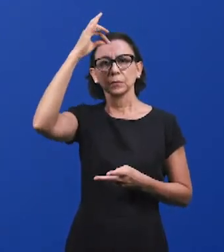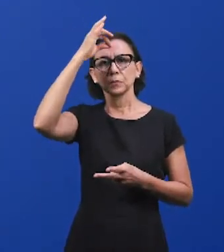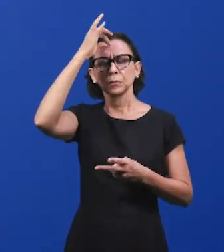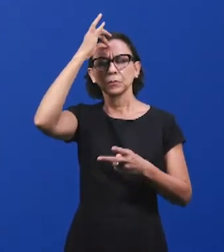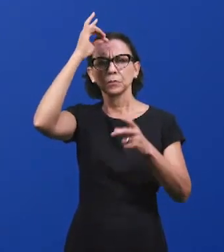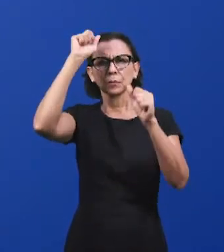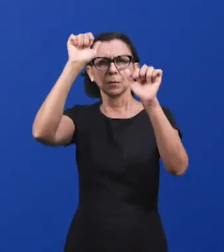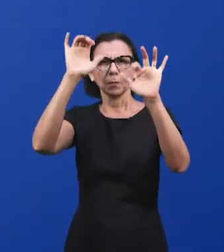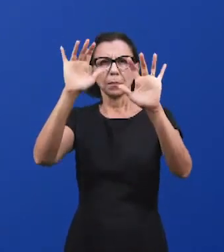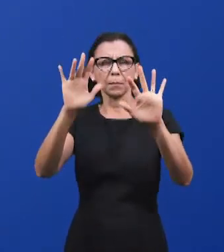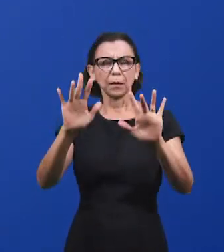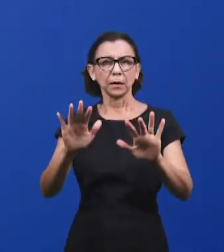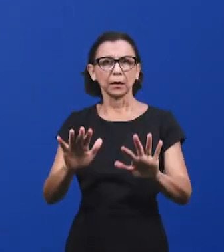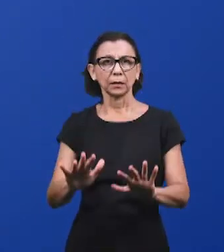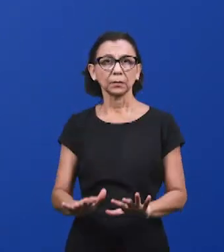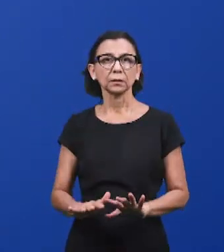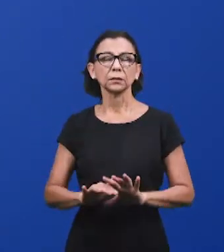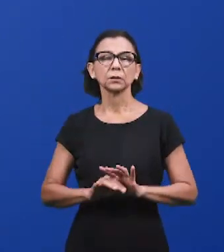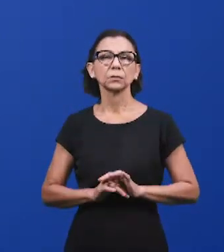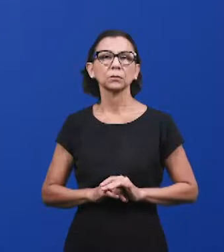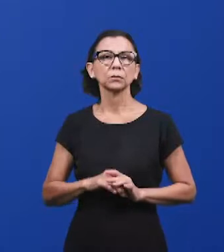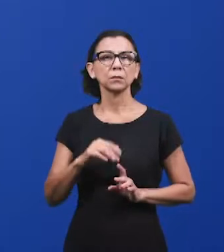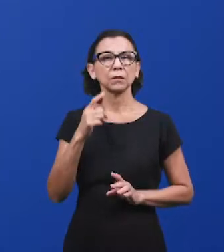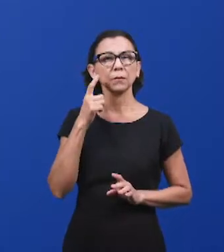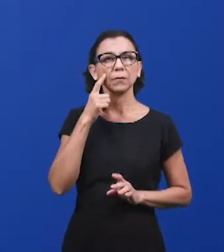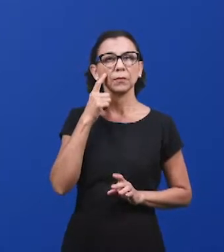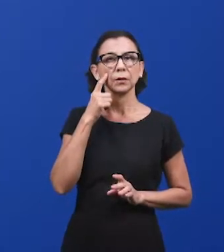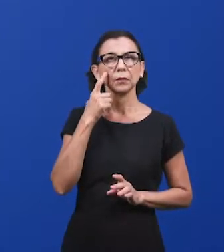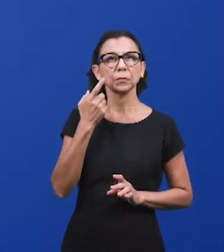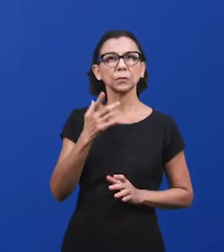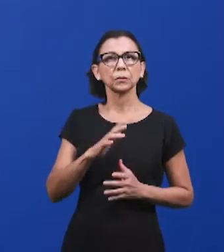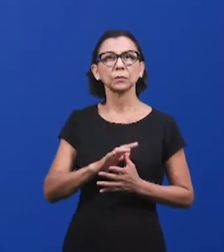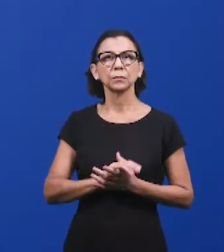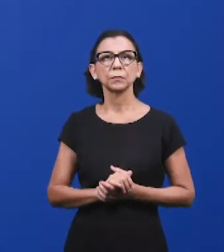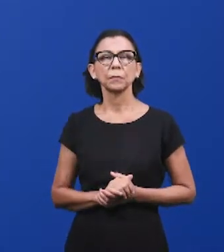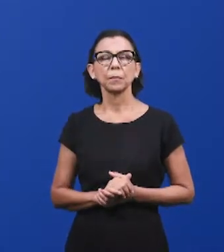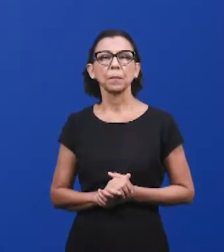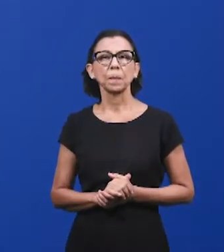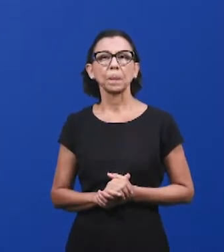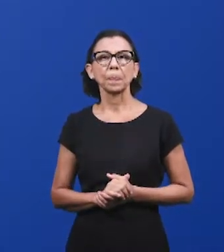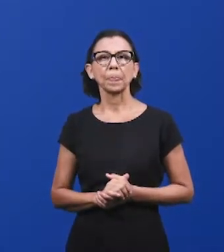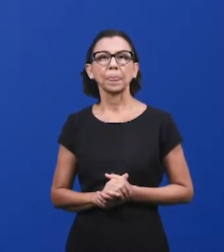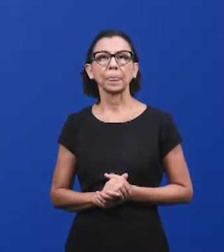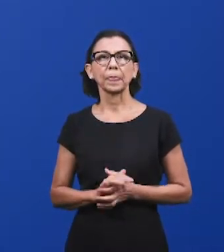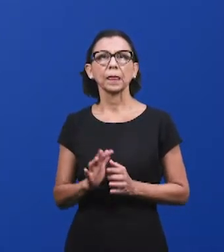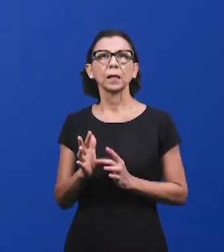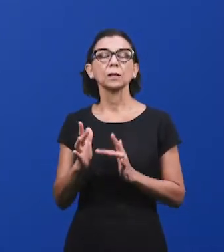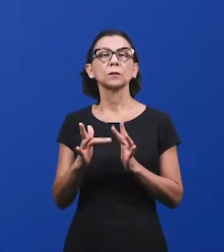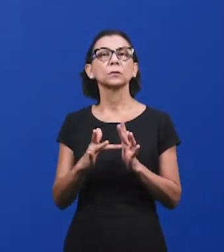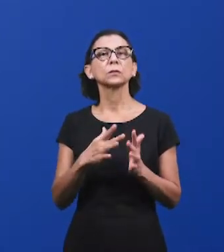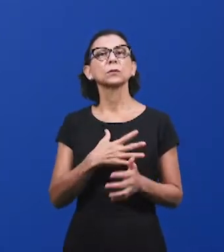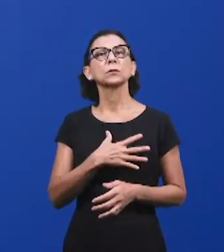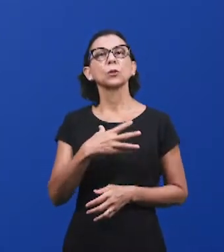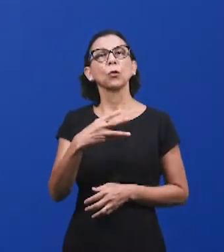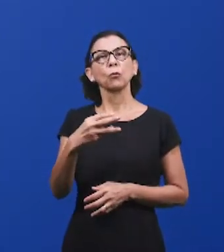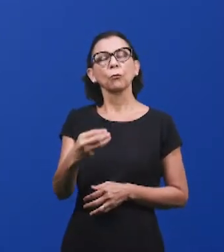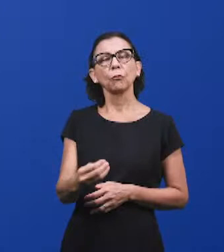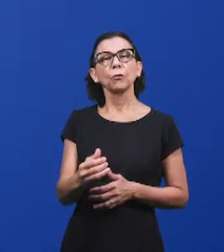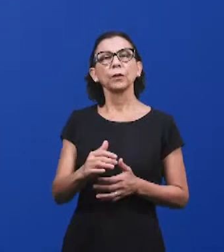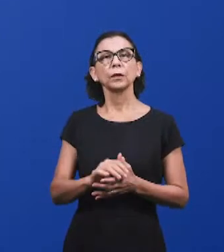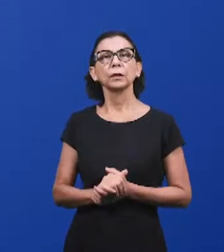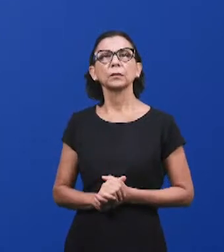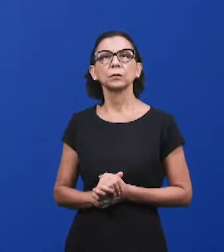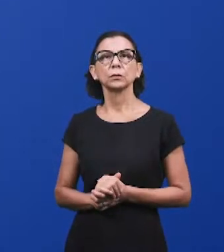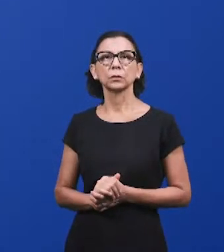espirituais. E vemos a figura do Filho quando é dito: nos lugares celestiais